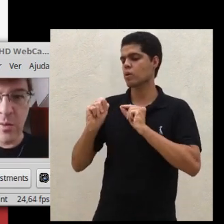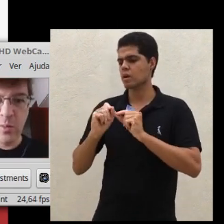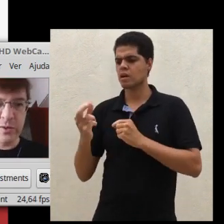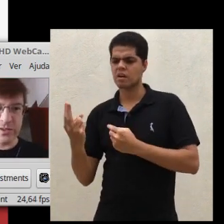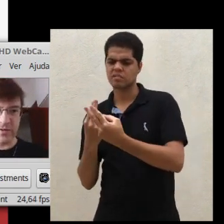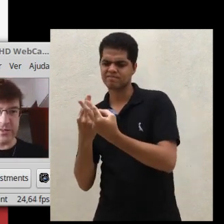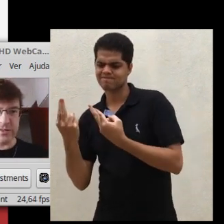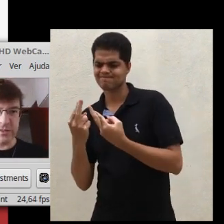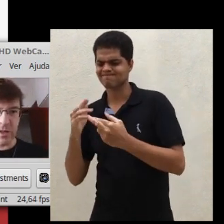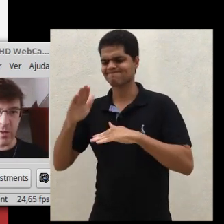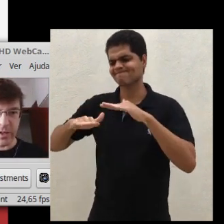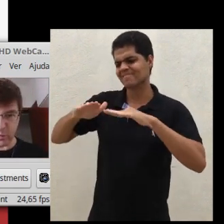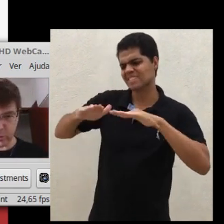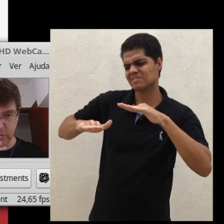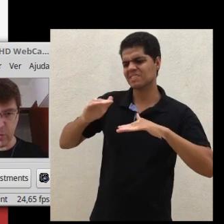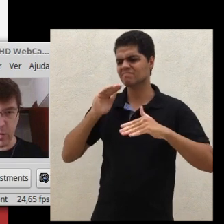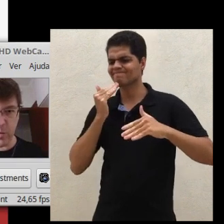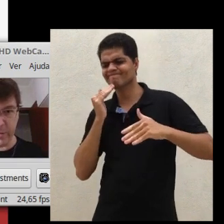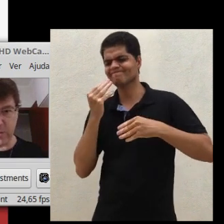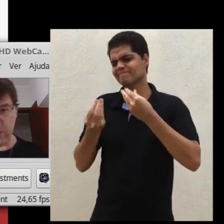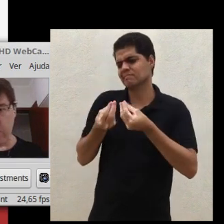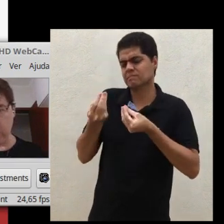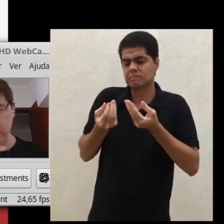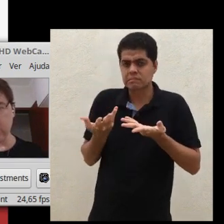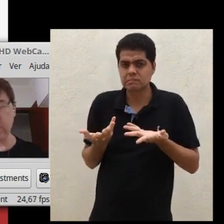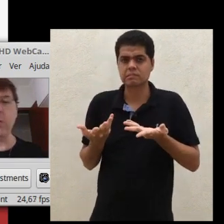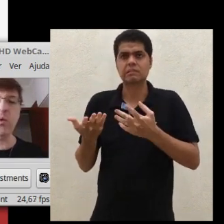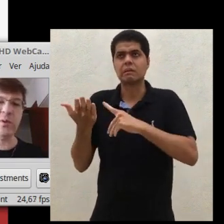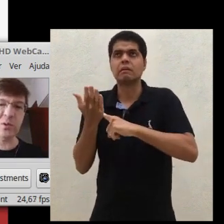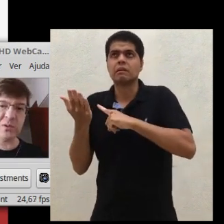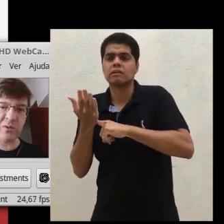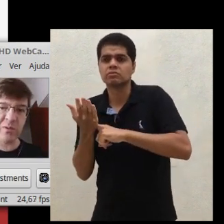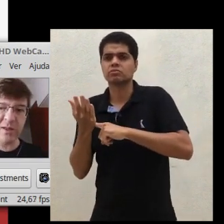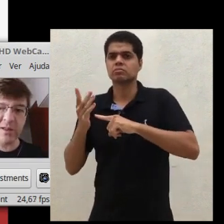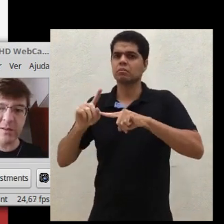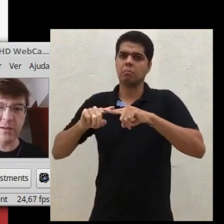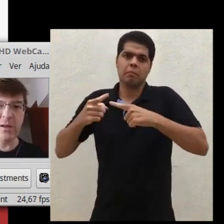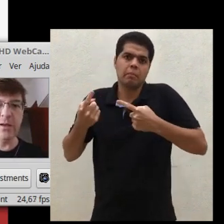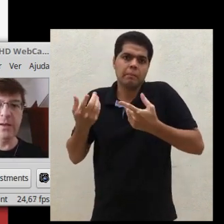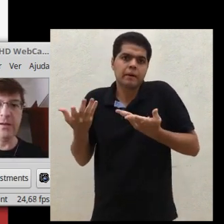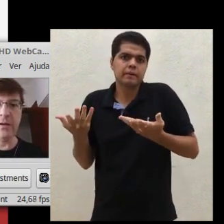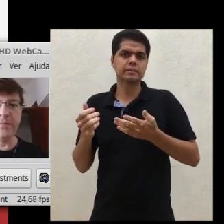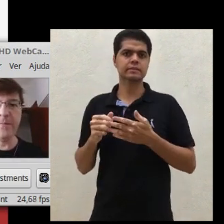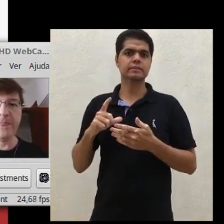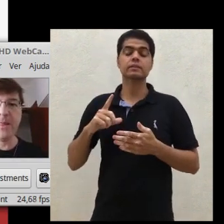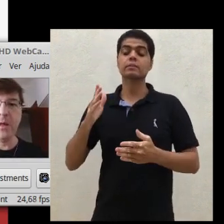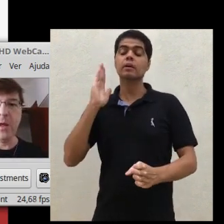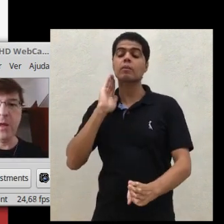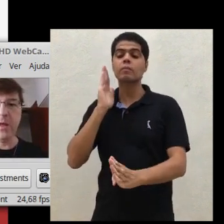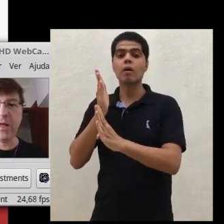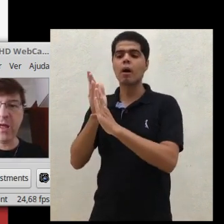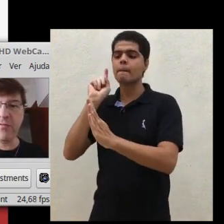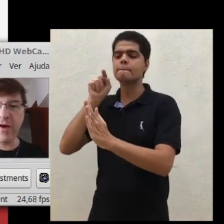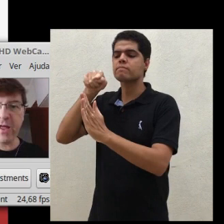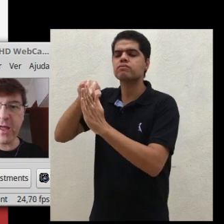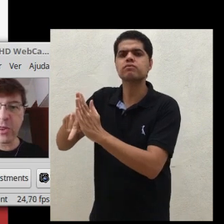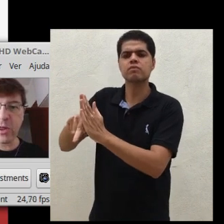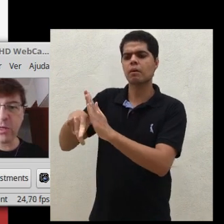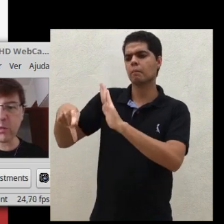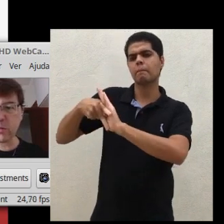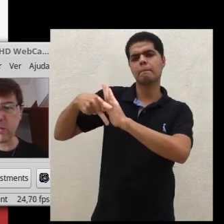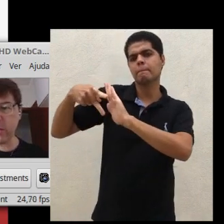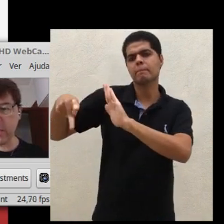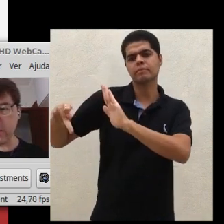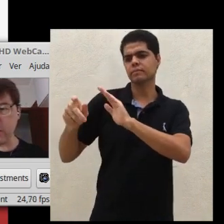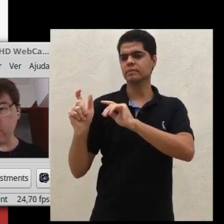solução. Muitas vezes não é a solução ótima, mas é uma boa solução, ou uma solução que me atenda, tá? E quem vai